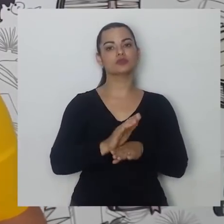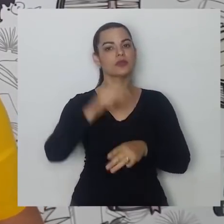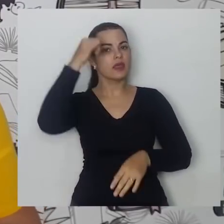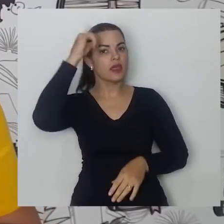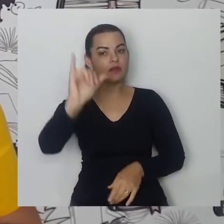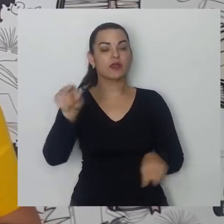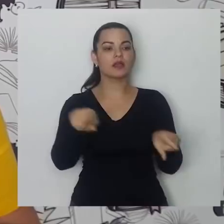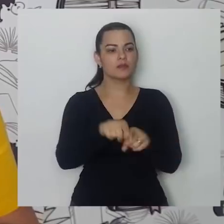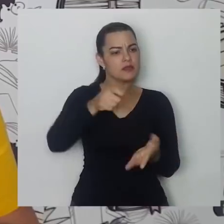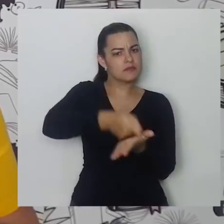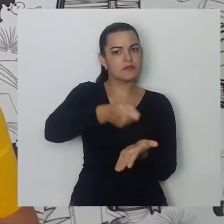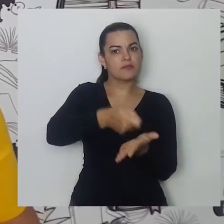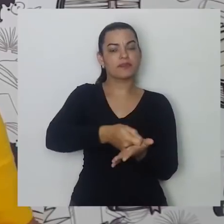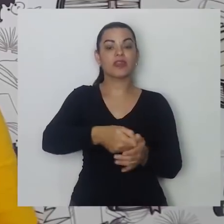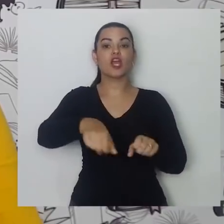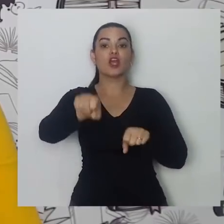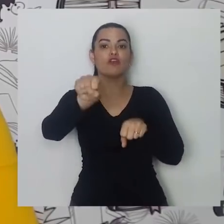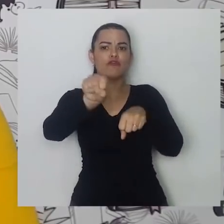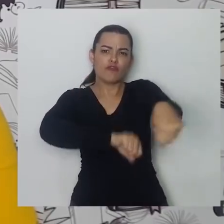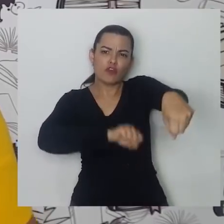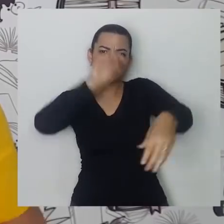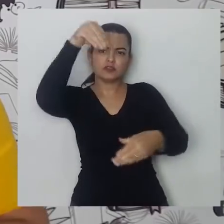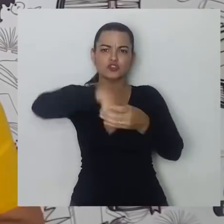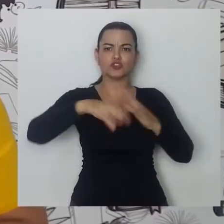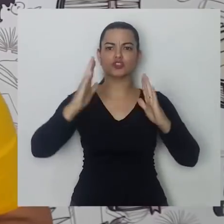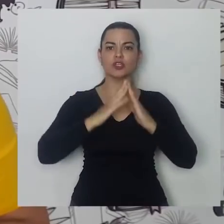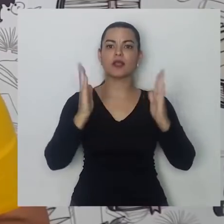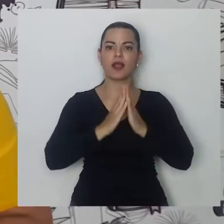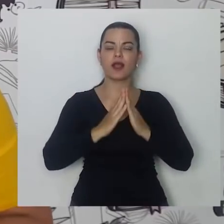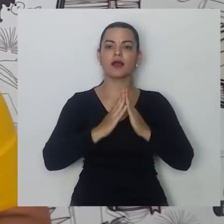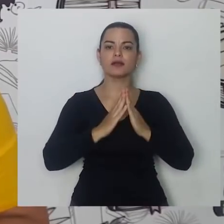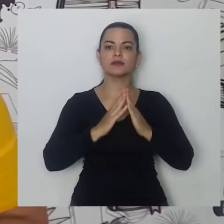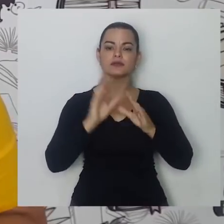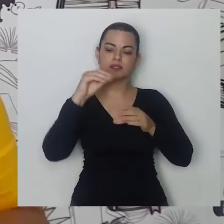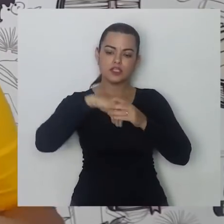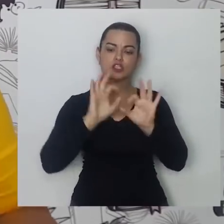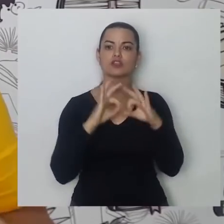punir a violência doméstica e familiar contra as